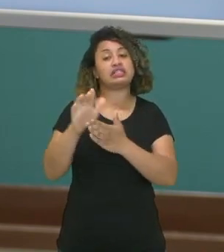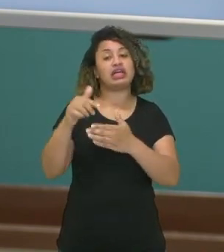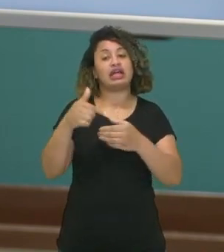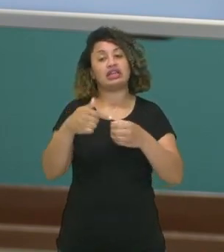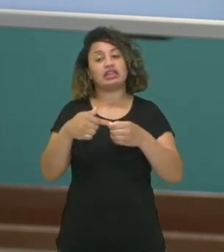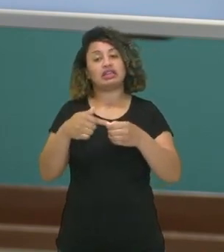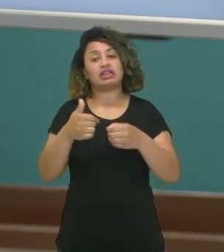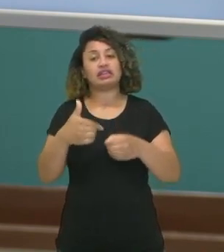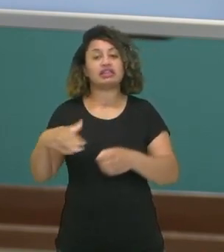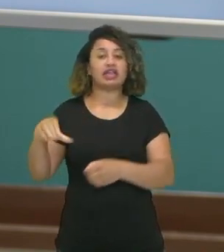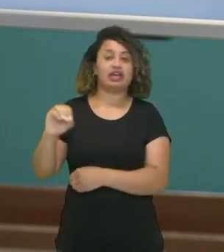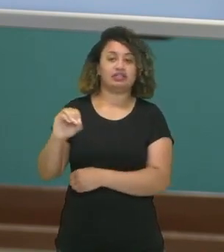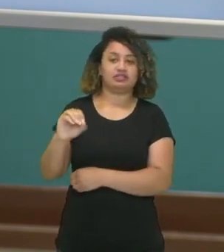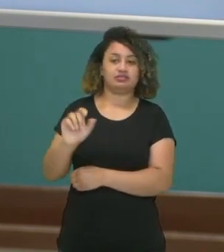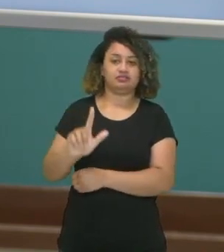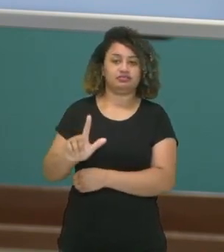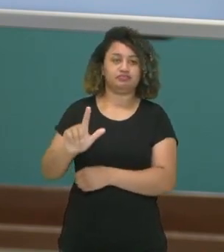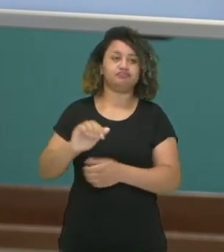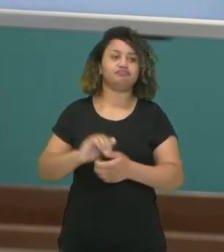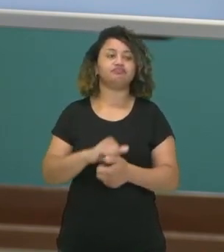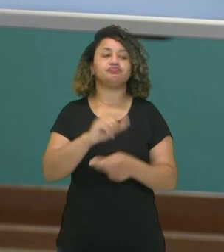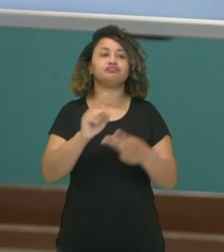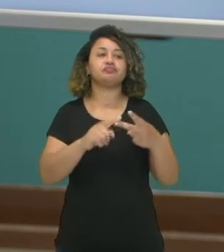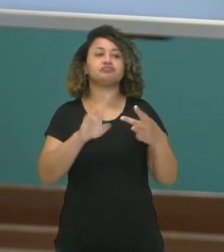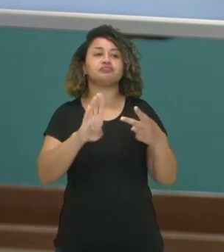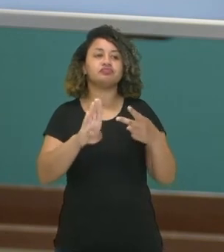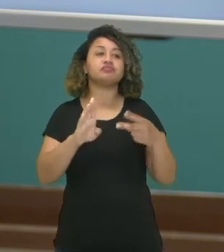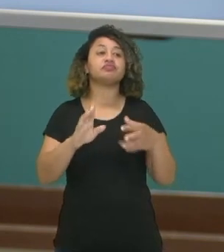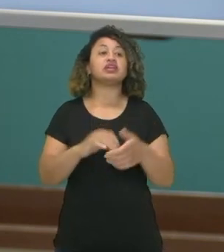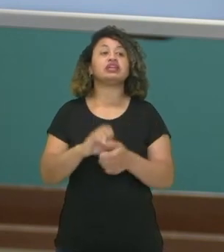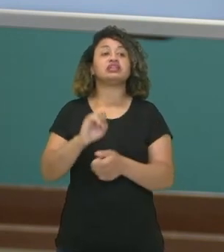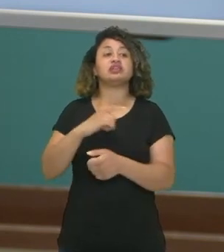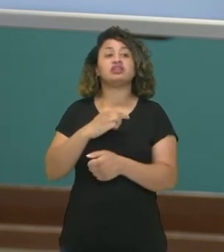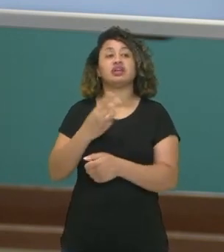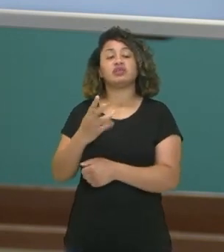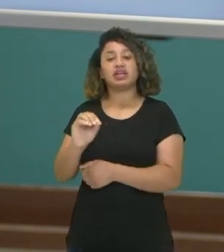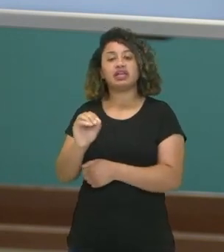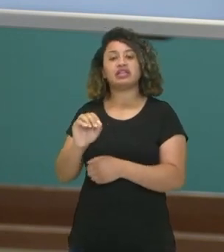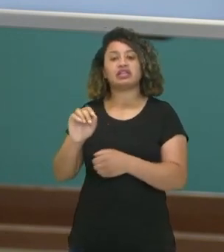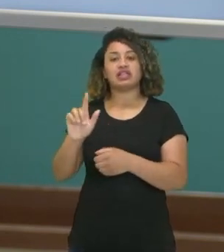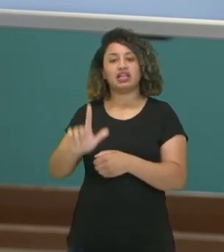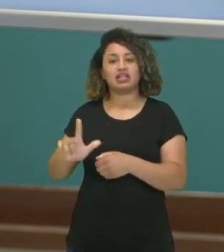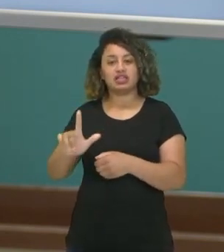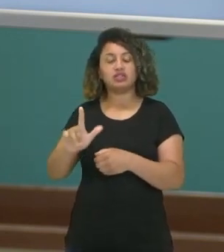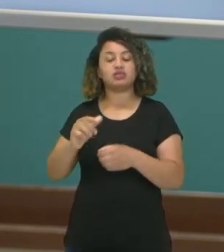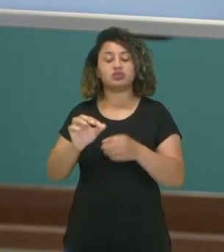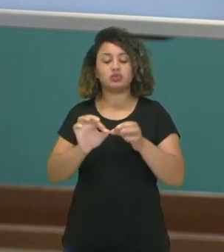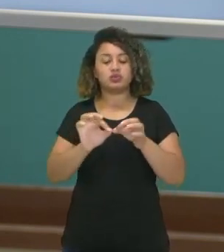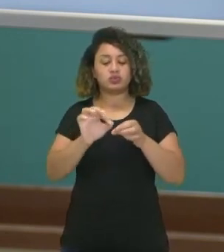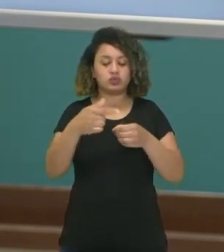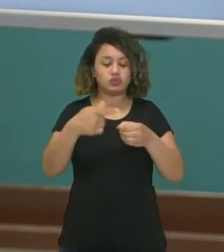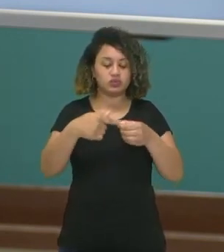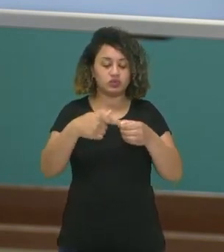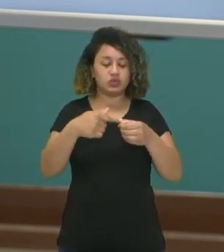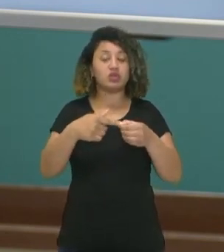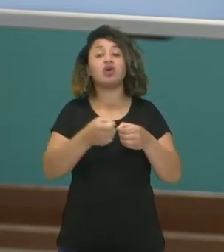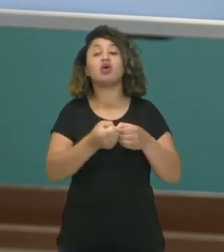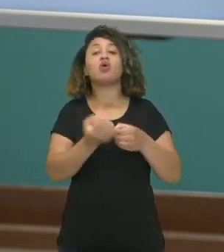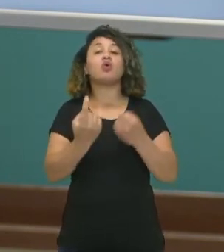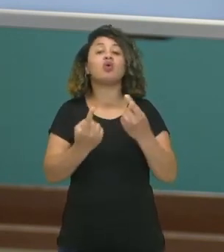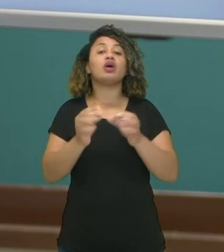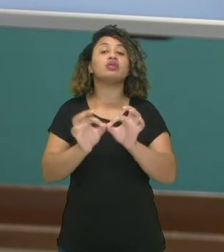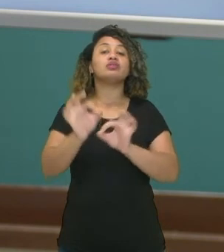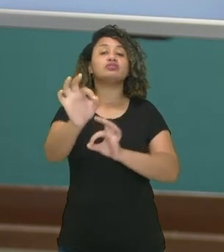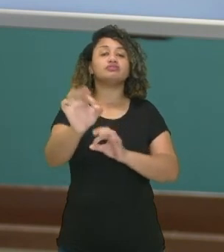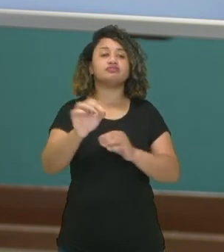E na letra B, com 30 litros de combustível, qual será a distância da viagem percorrida?